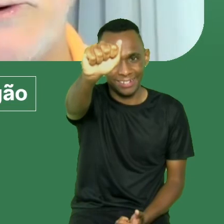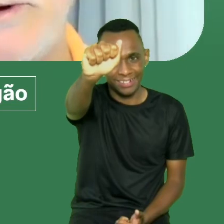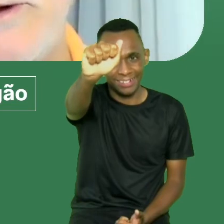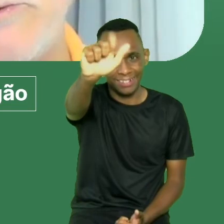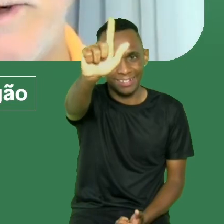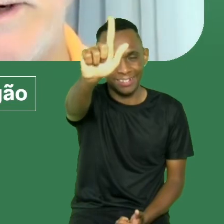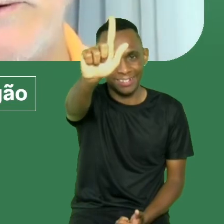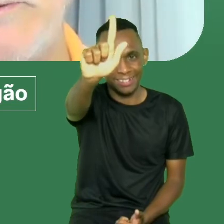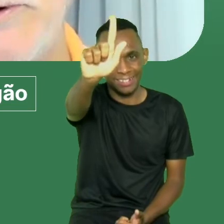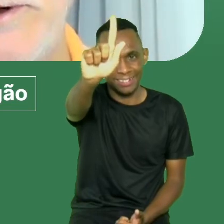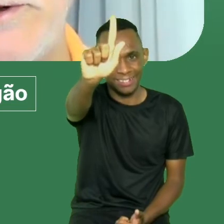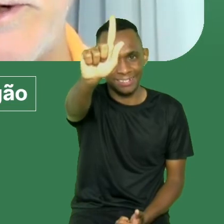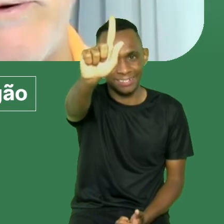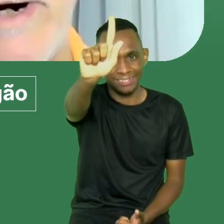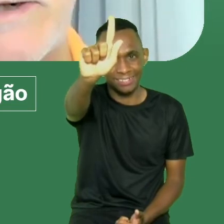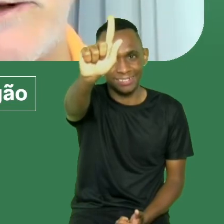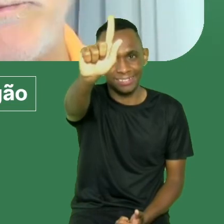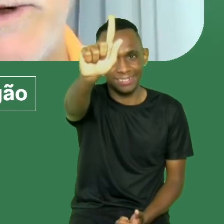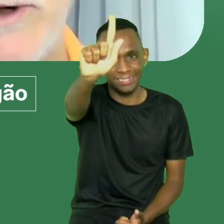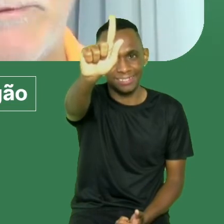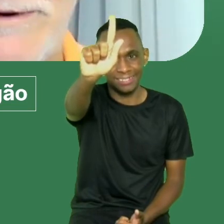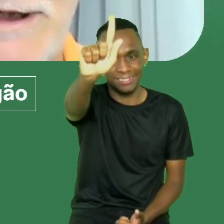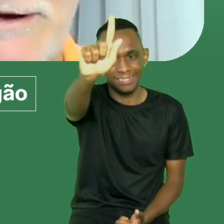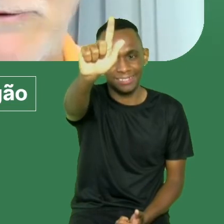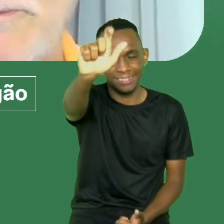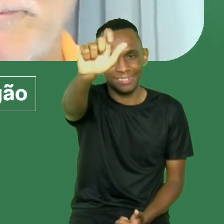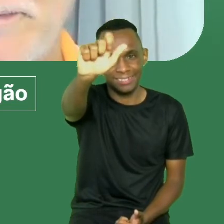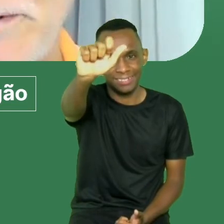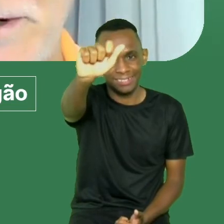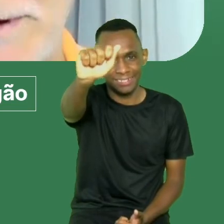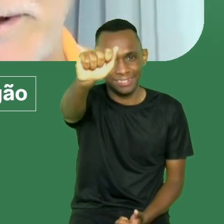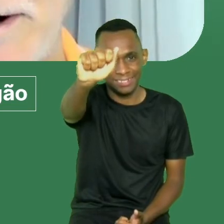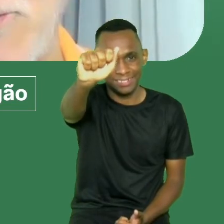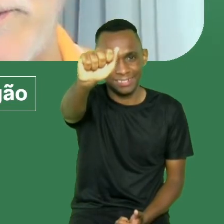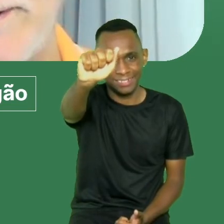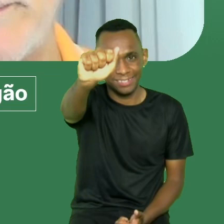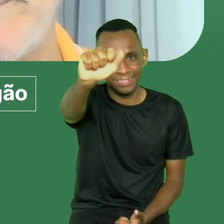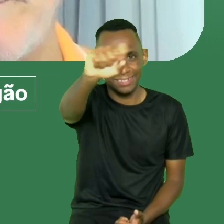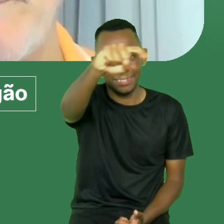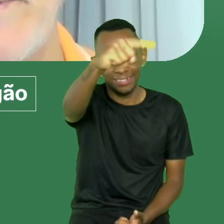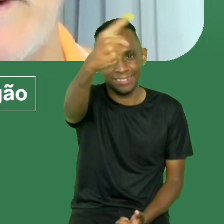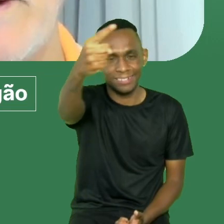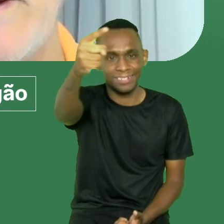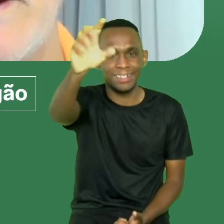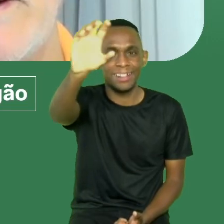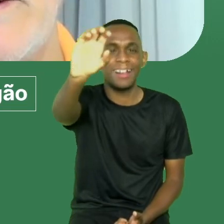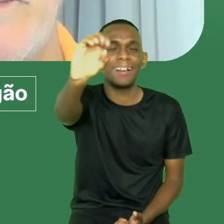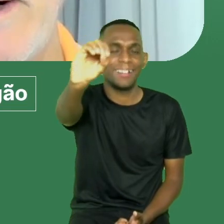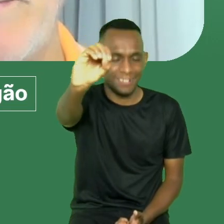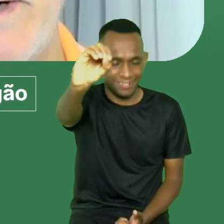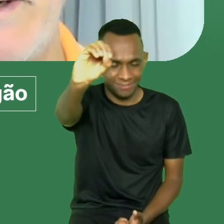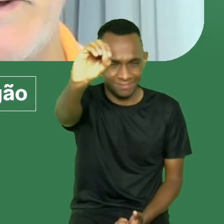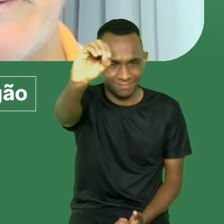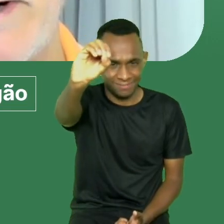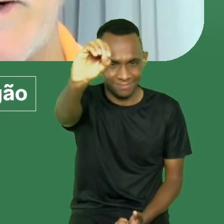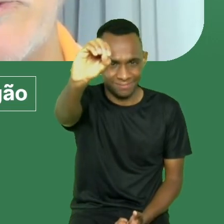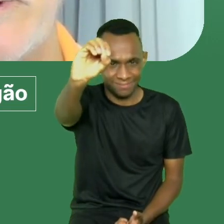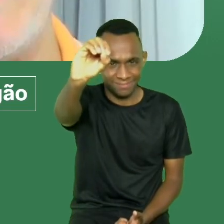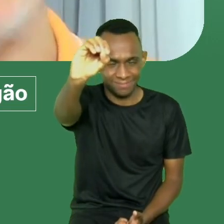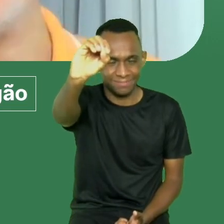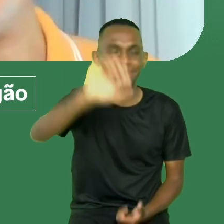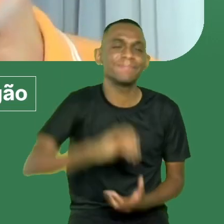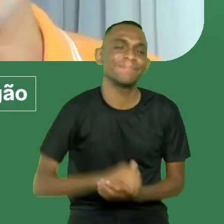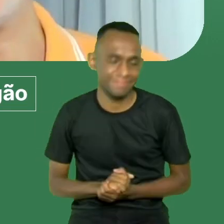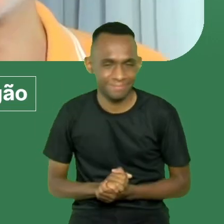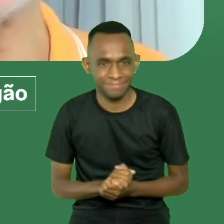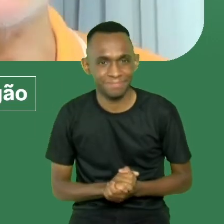Meu Aragão tem uma origem que eu acho que é espanhola, porque lá tem uma província chamada Aragão, né? E minha mãe, o Aragão